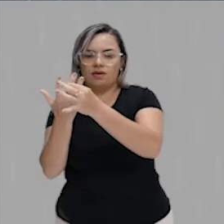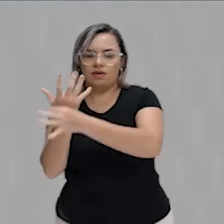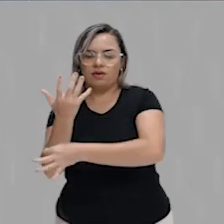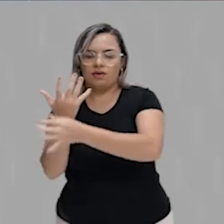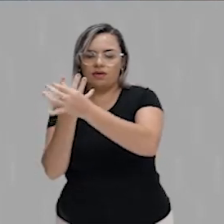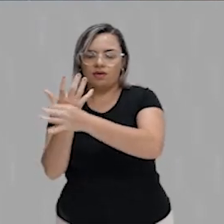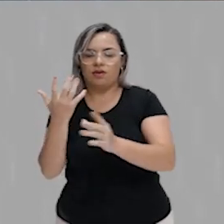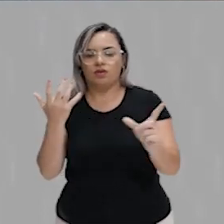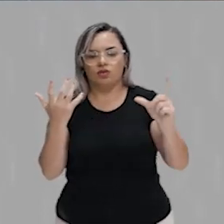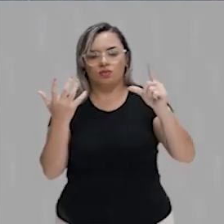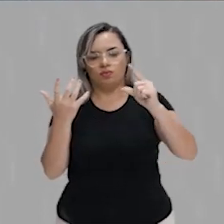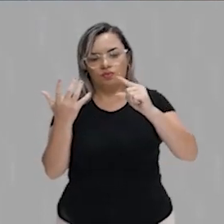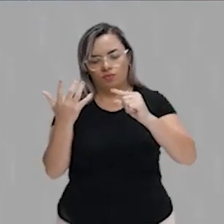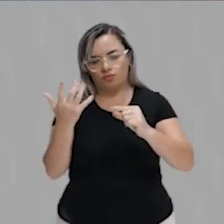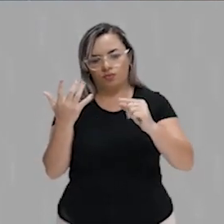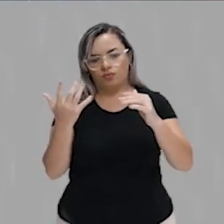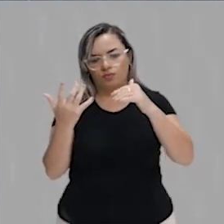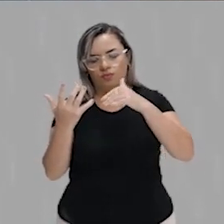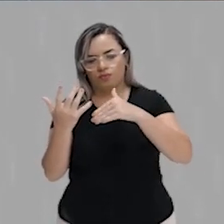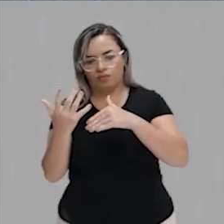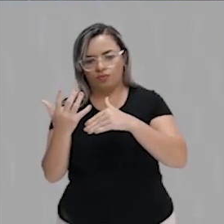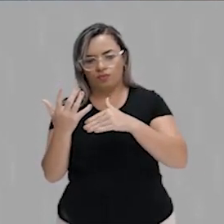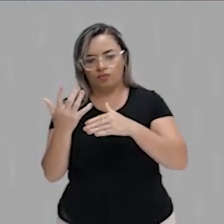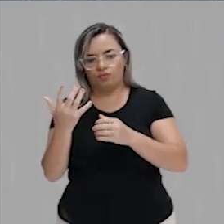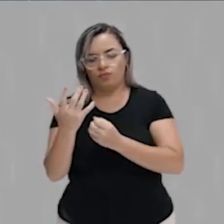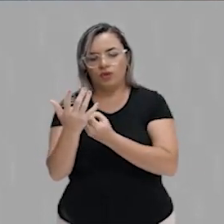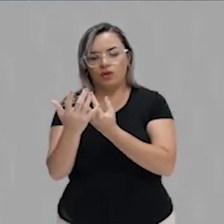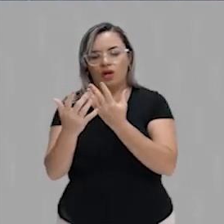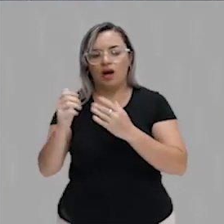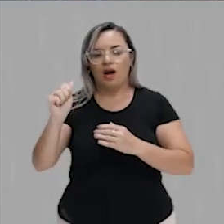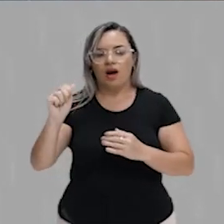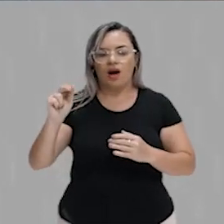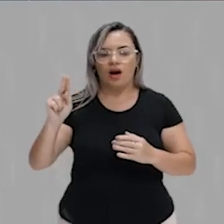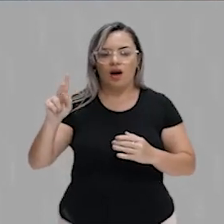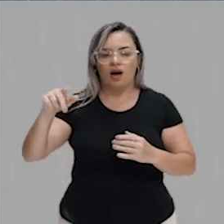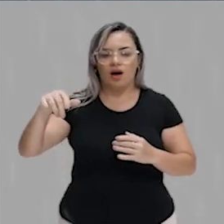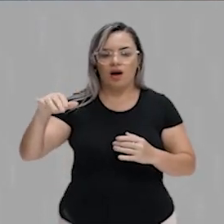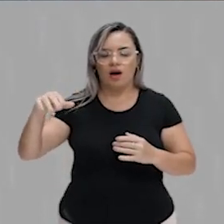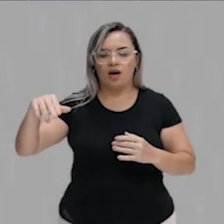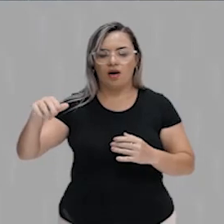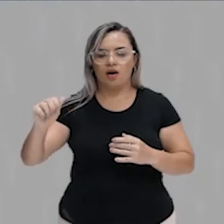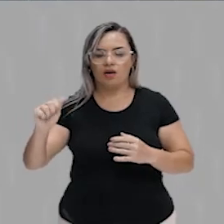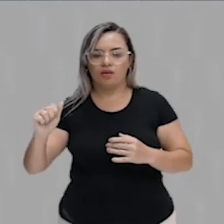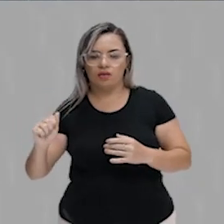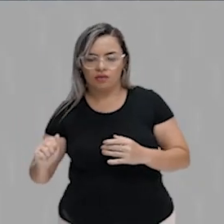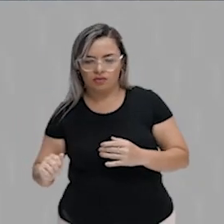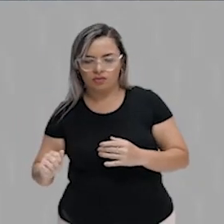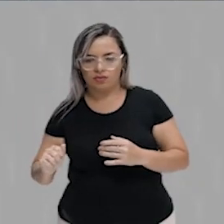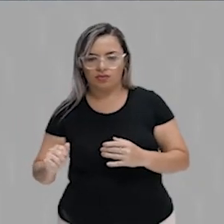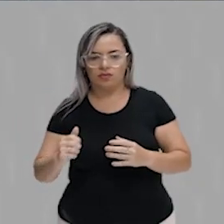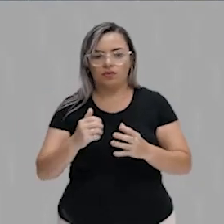auxina, ocorre a produção do etileno, e esse etileno vai promover esse